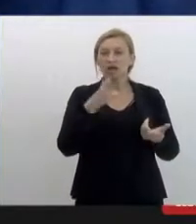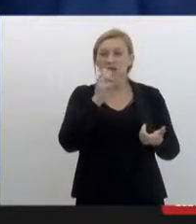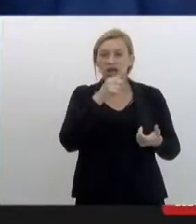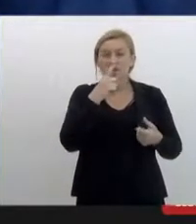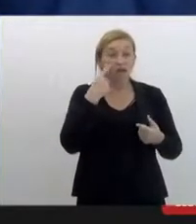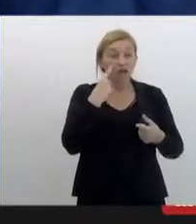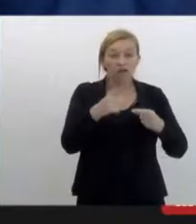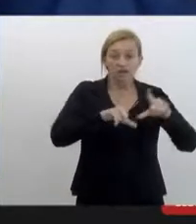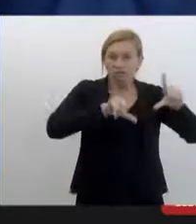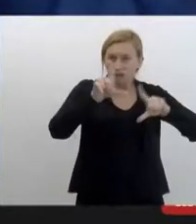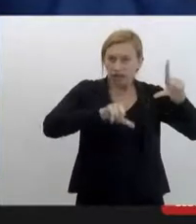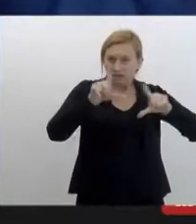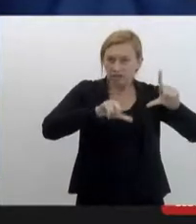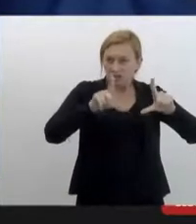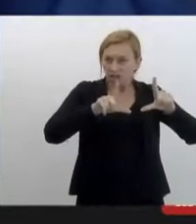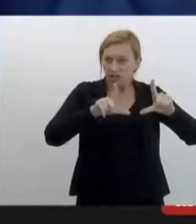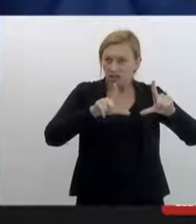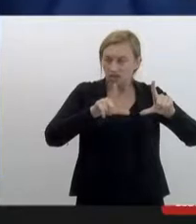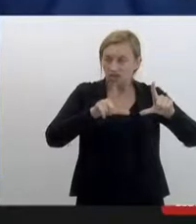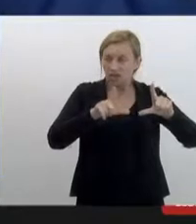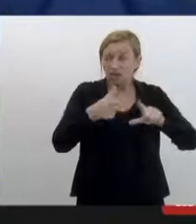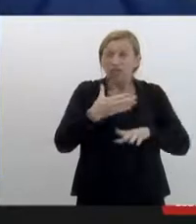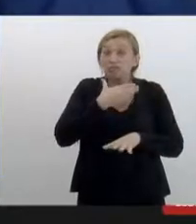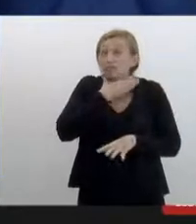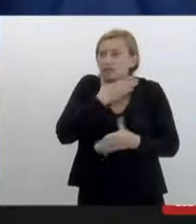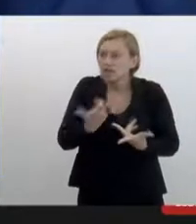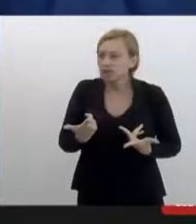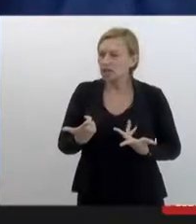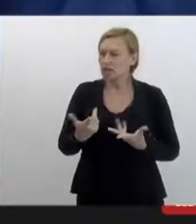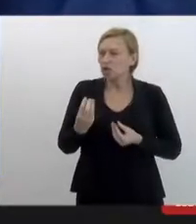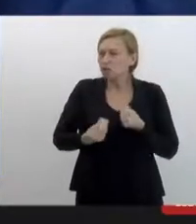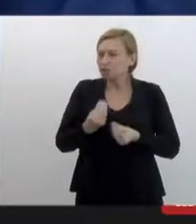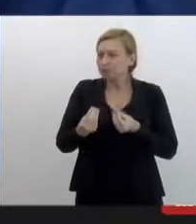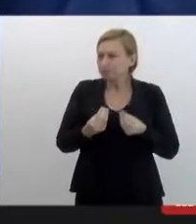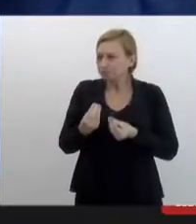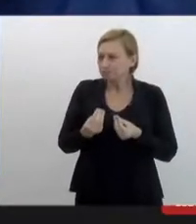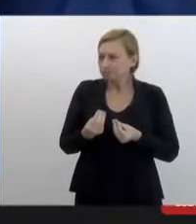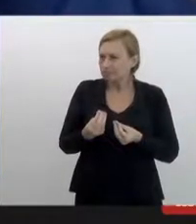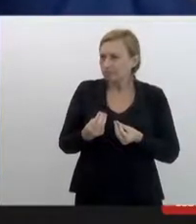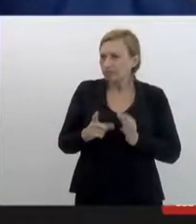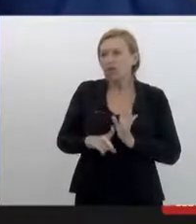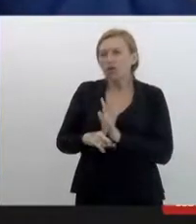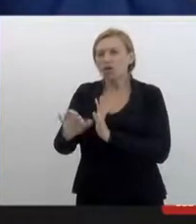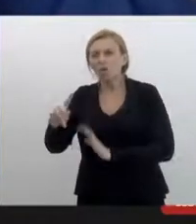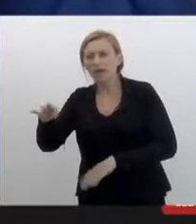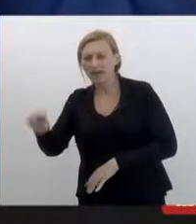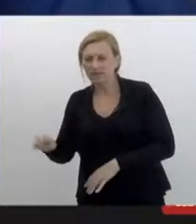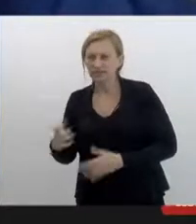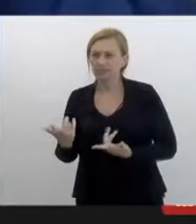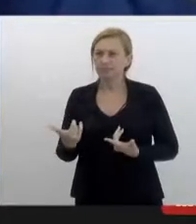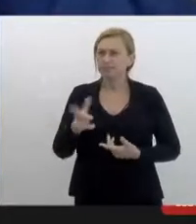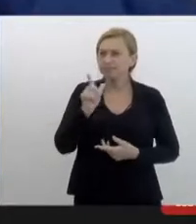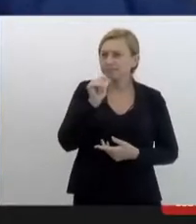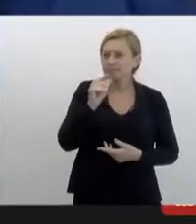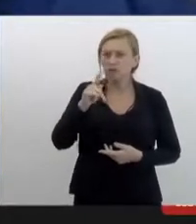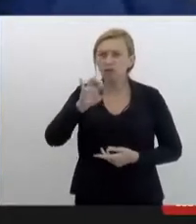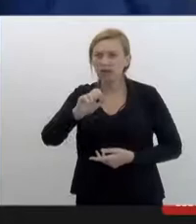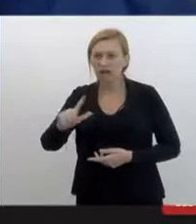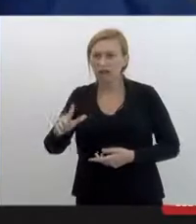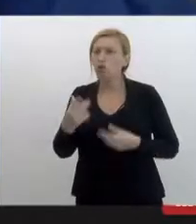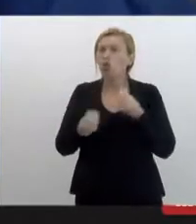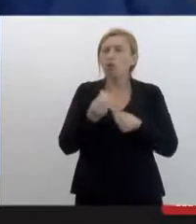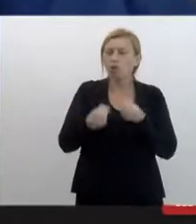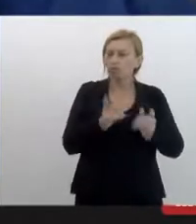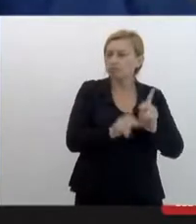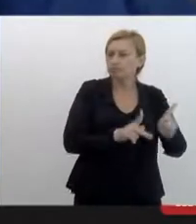como em alta crise. Como é que o Imunana vai abastecer o Comperge de água potável? Como fica a população